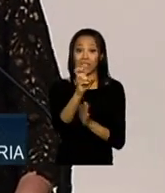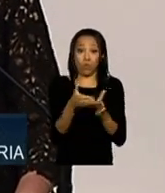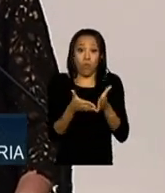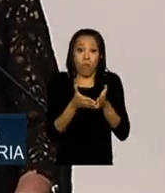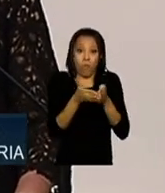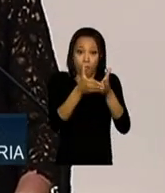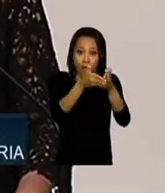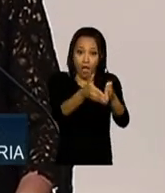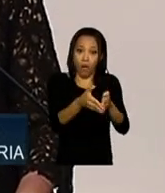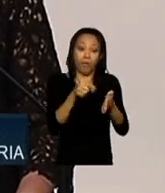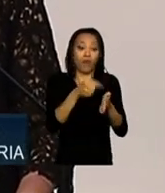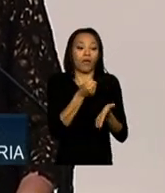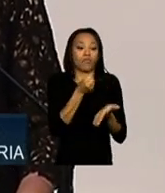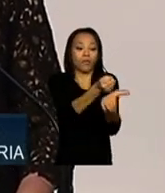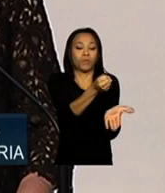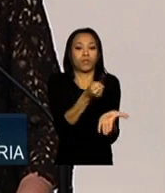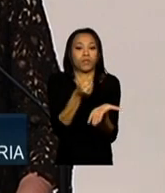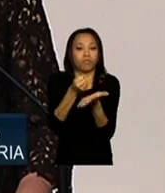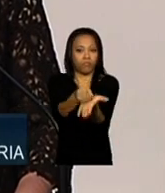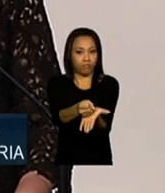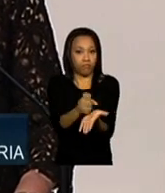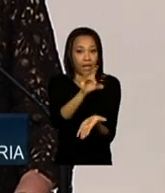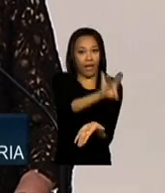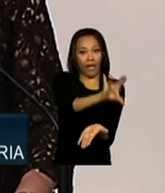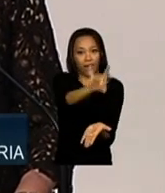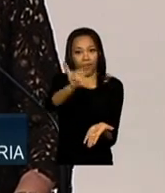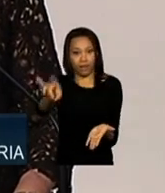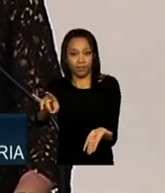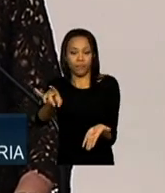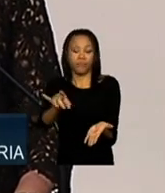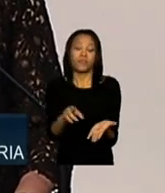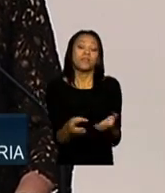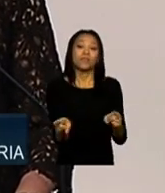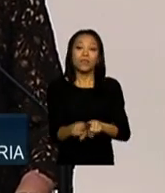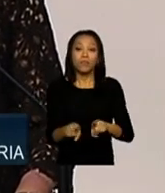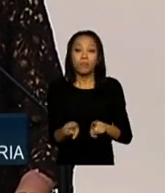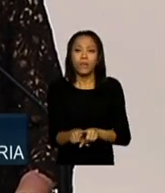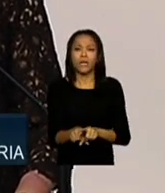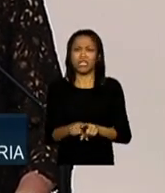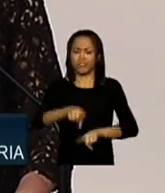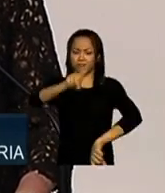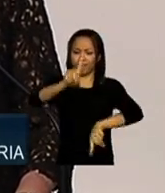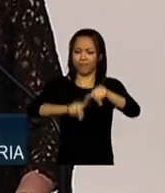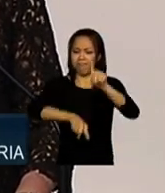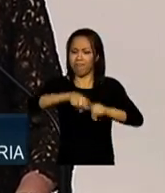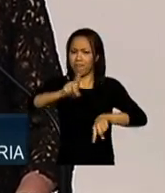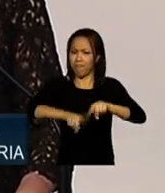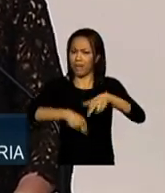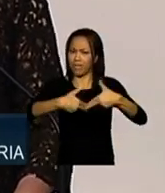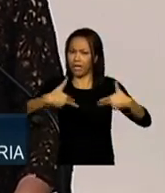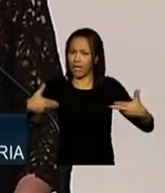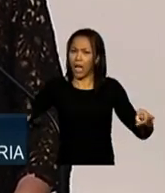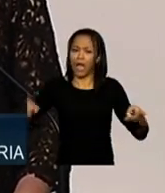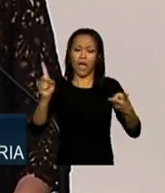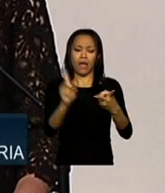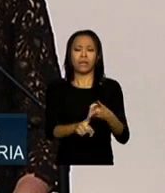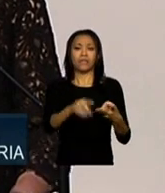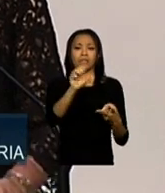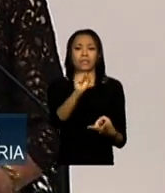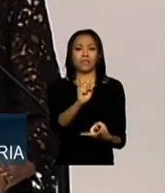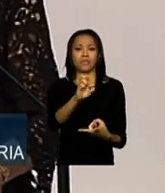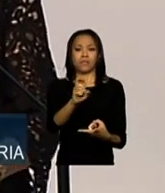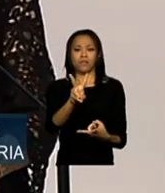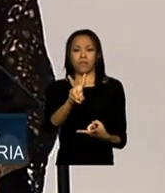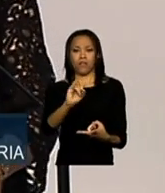apoio para cada uma delas. Além de todos os equipamentos, bens, serviços